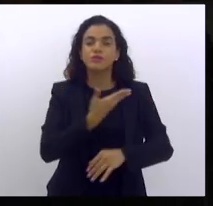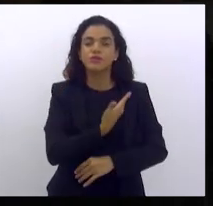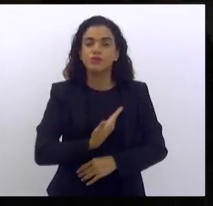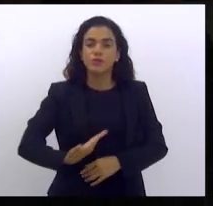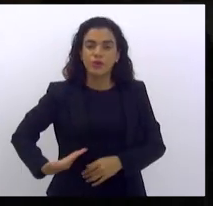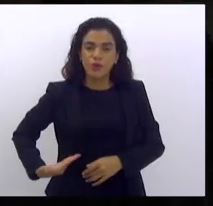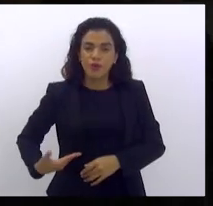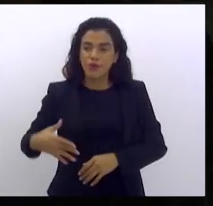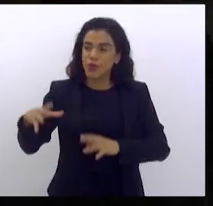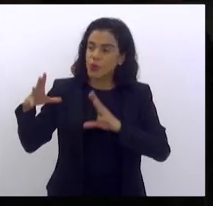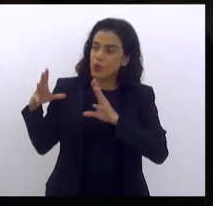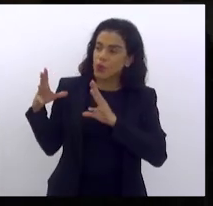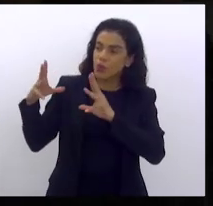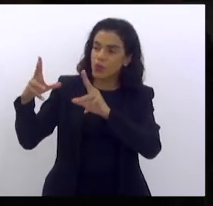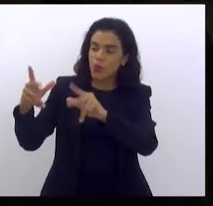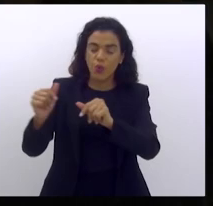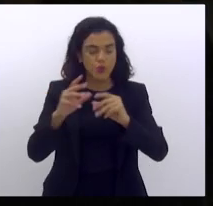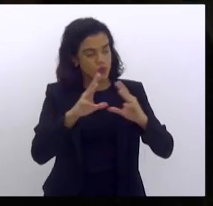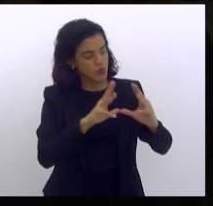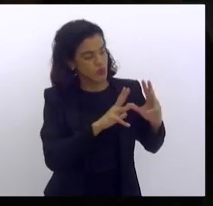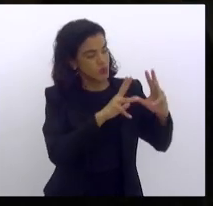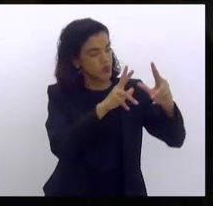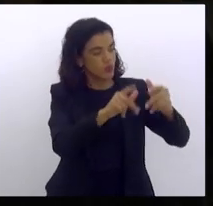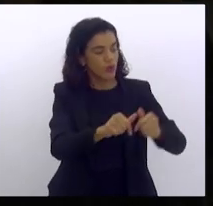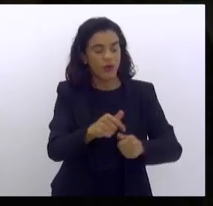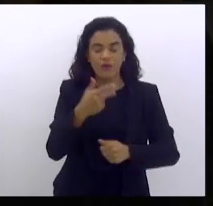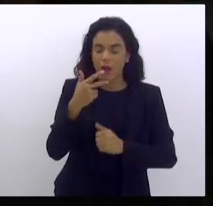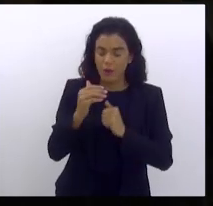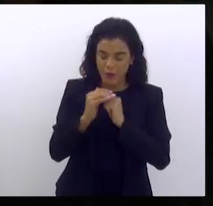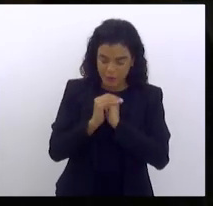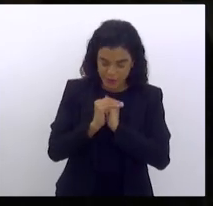que todos que estiverem em torno dele digam amém.